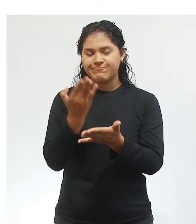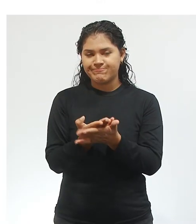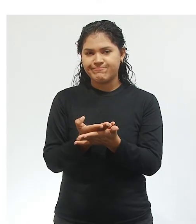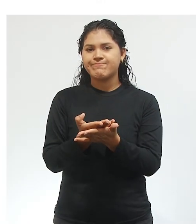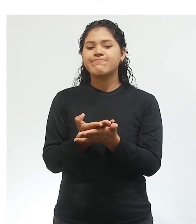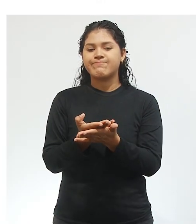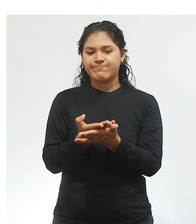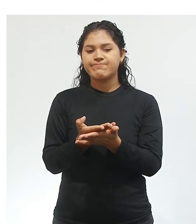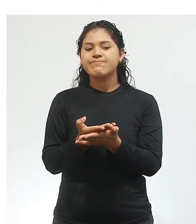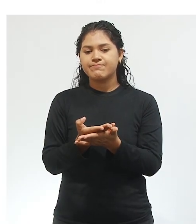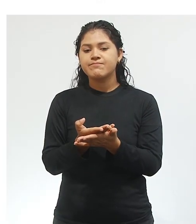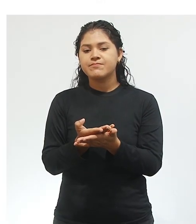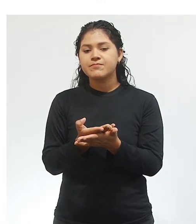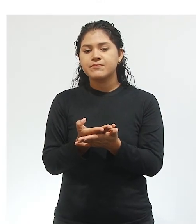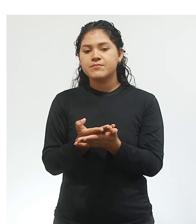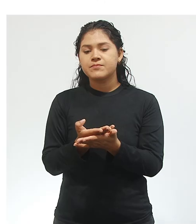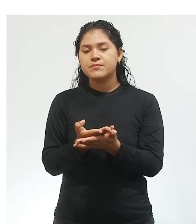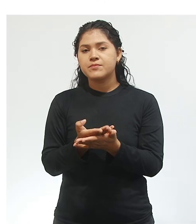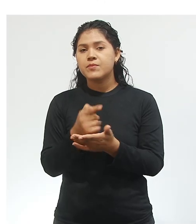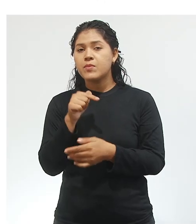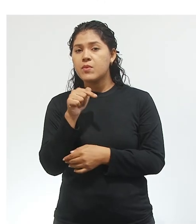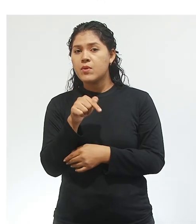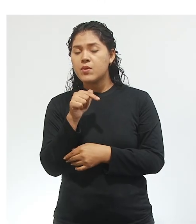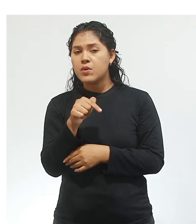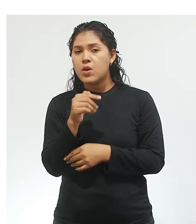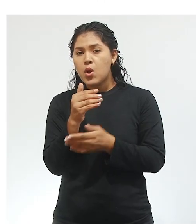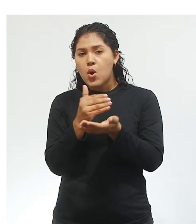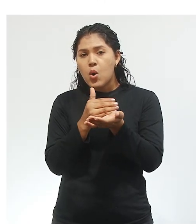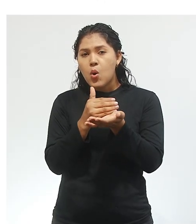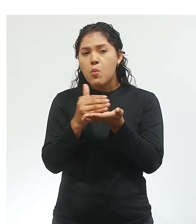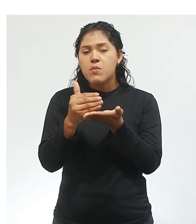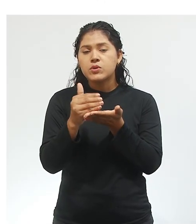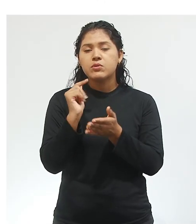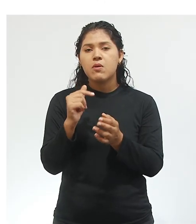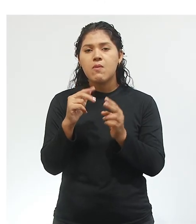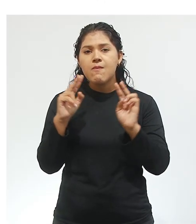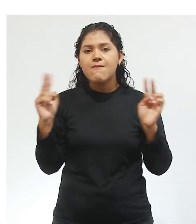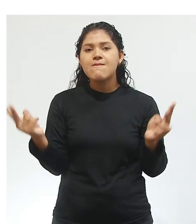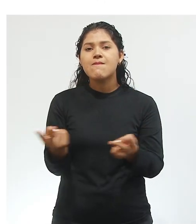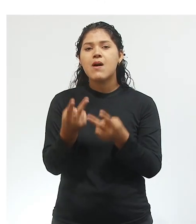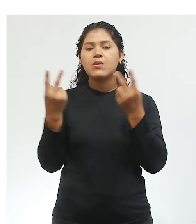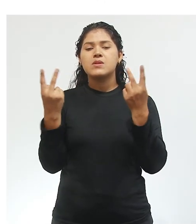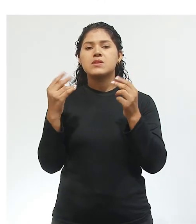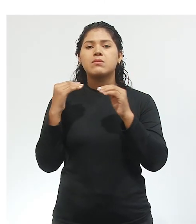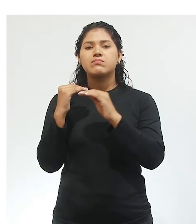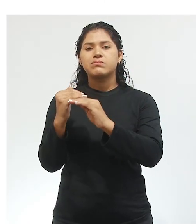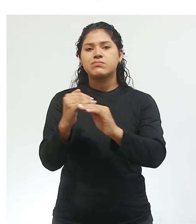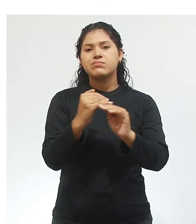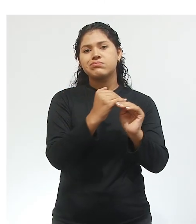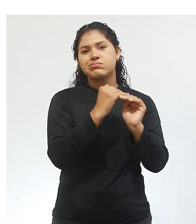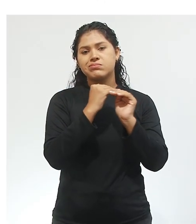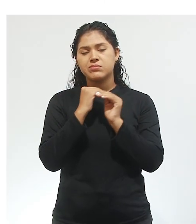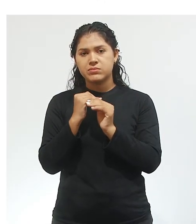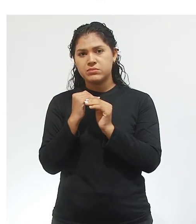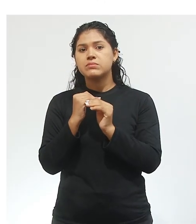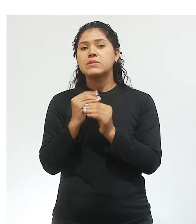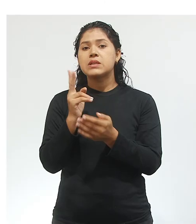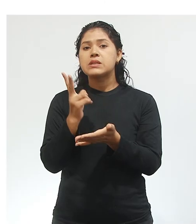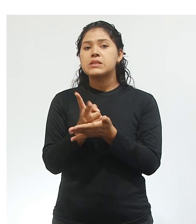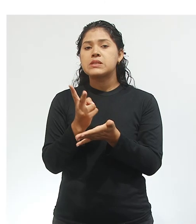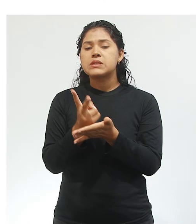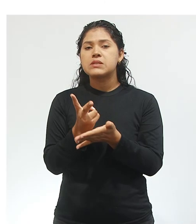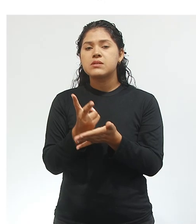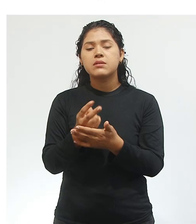escolar e ela primou pela valorização dos iguais, por meio da